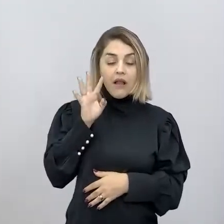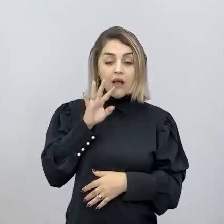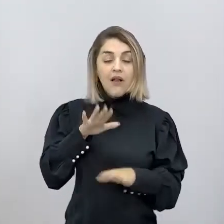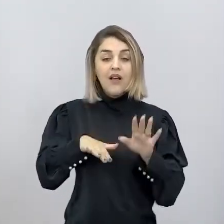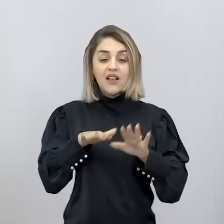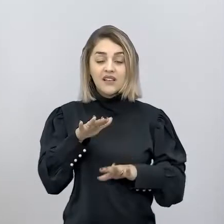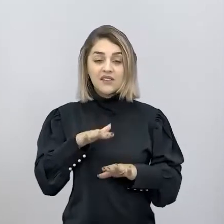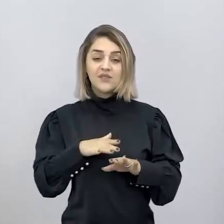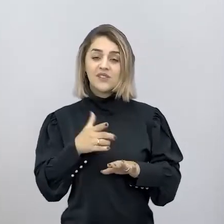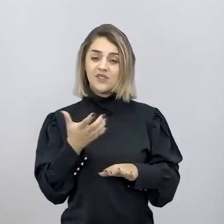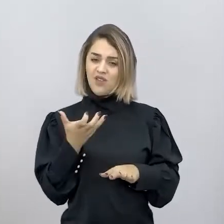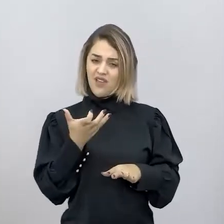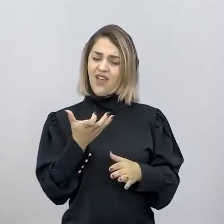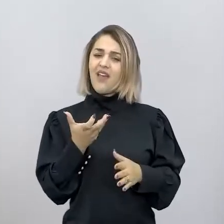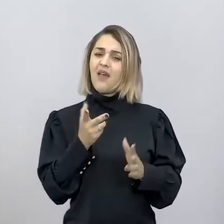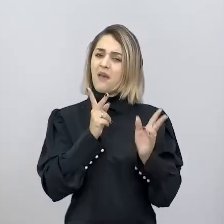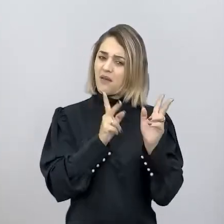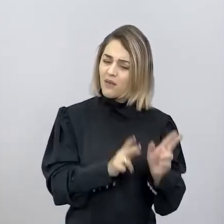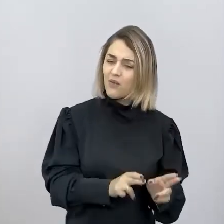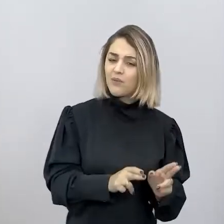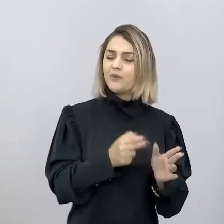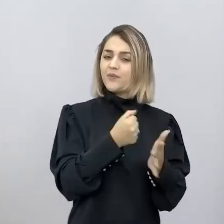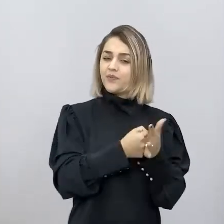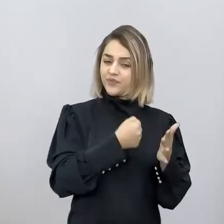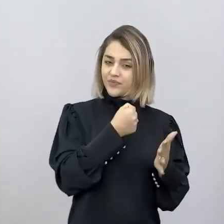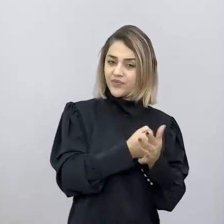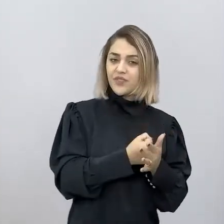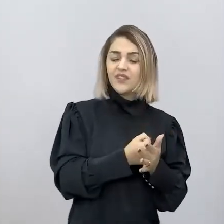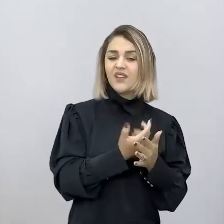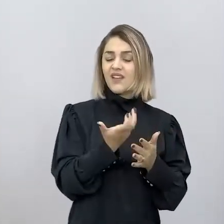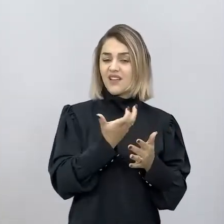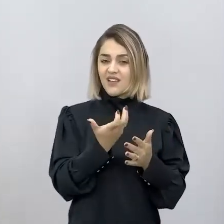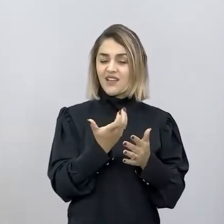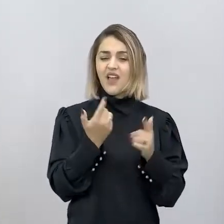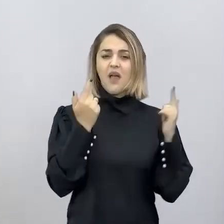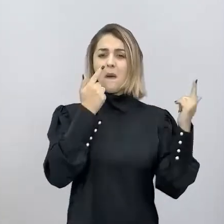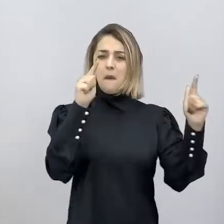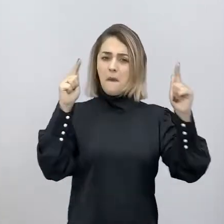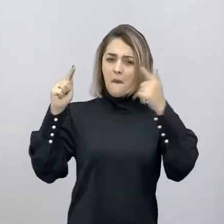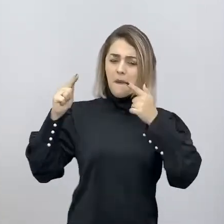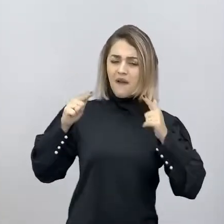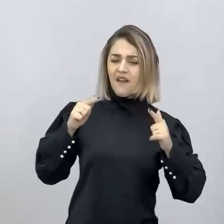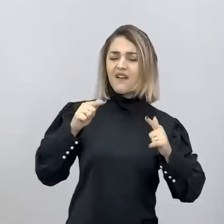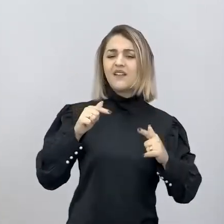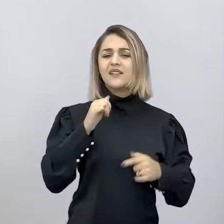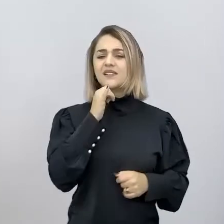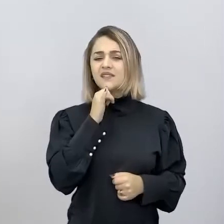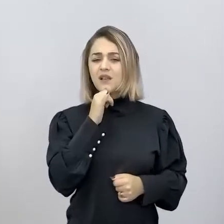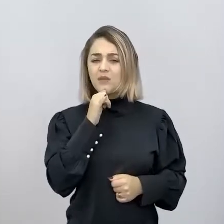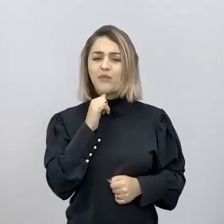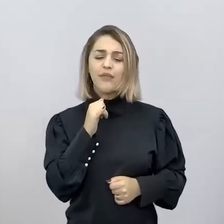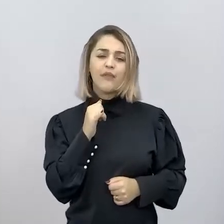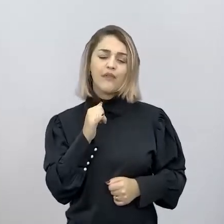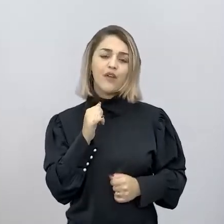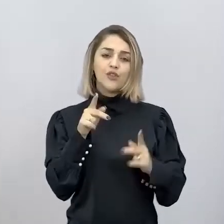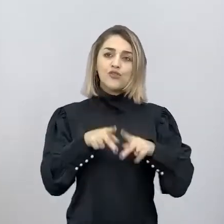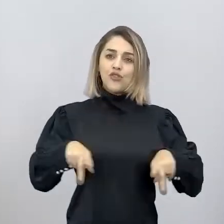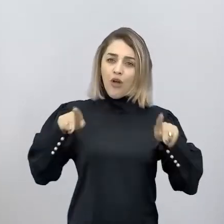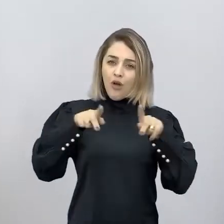e reivindica, manifesta uma manifestação que não é nossa, comprando aquilo que, por exemplo, ela deu o exemplo do shopping